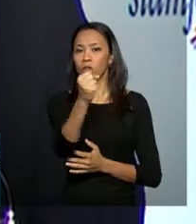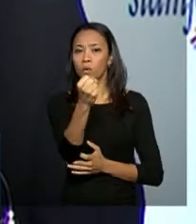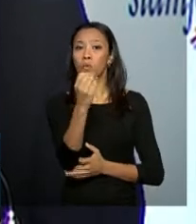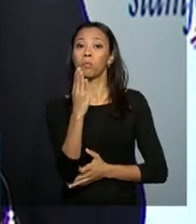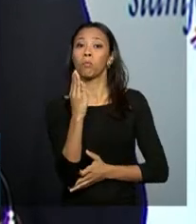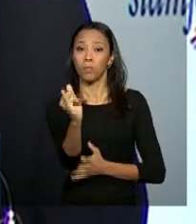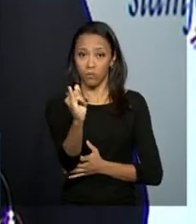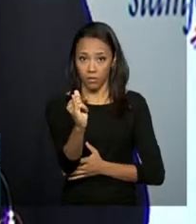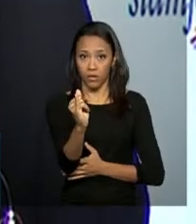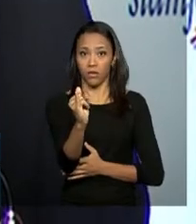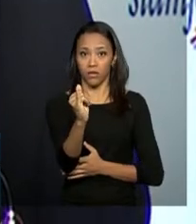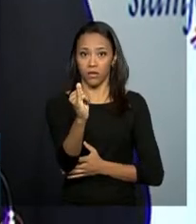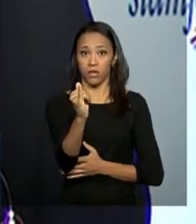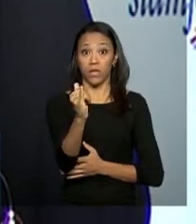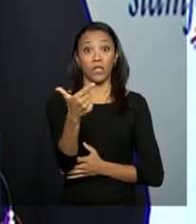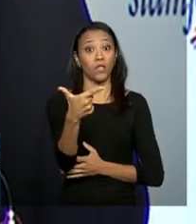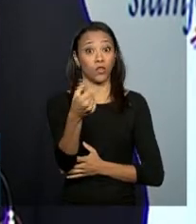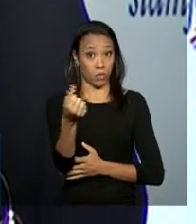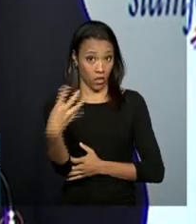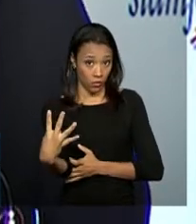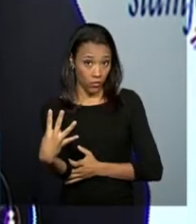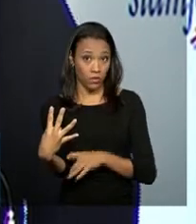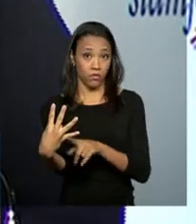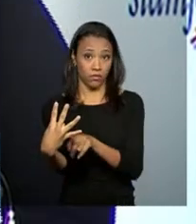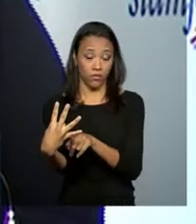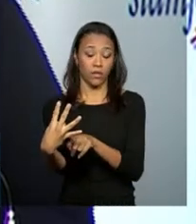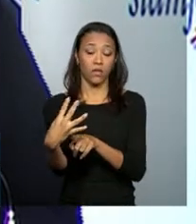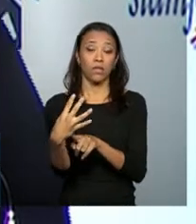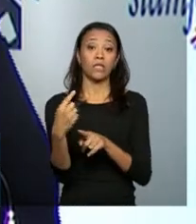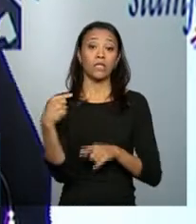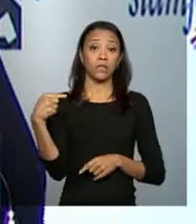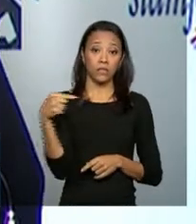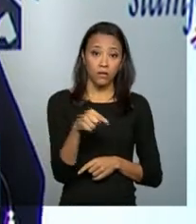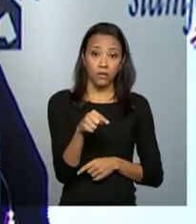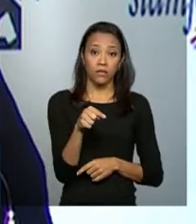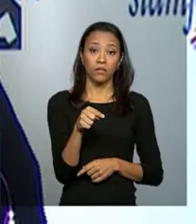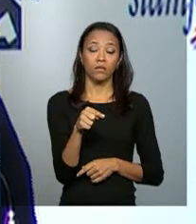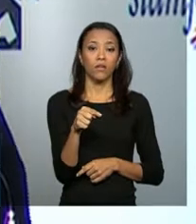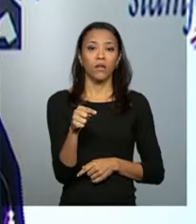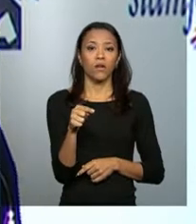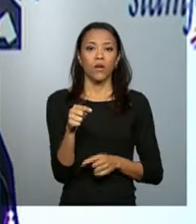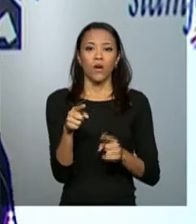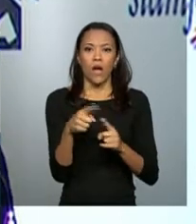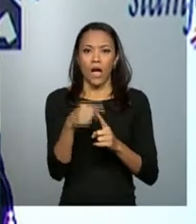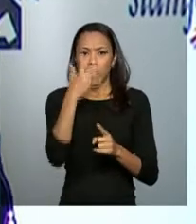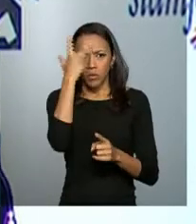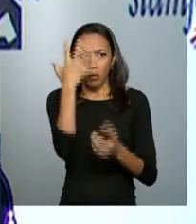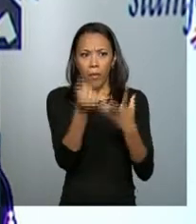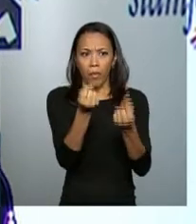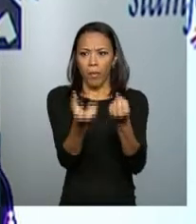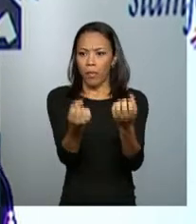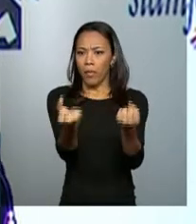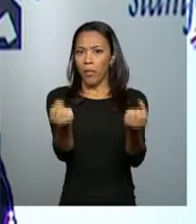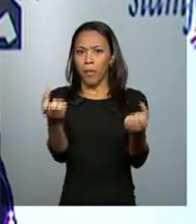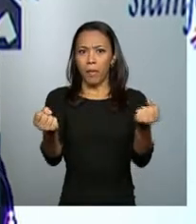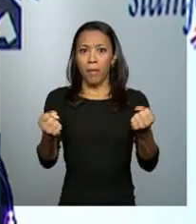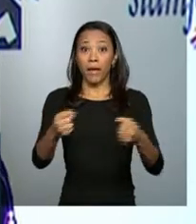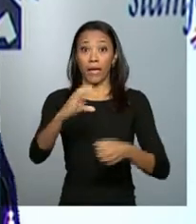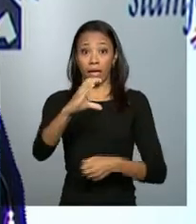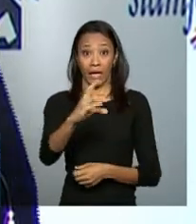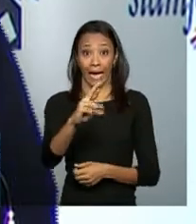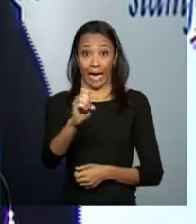498 bilhões em 2014. Com isso, o volume de crédito imobiliário no